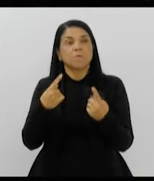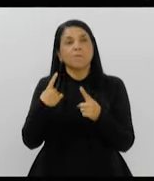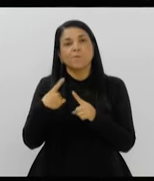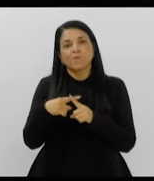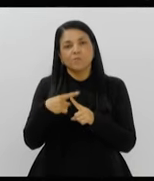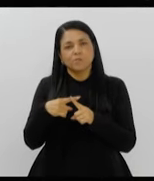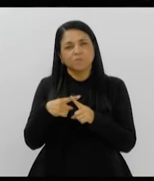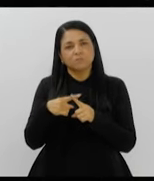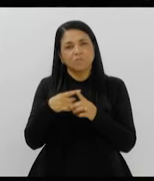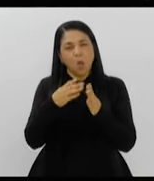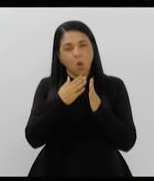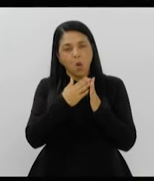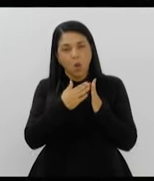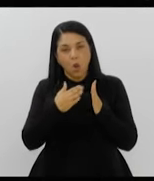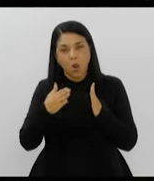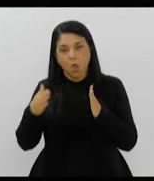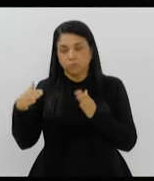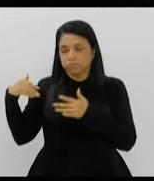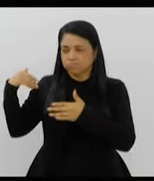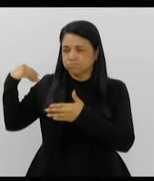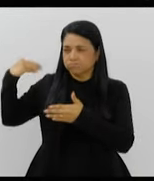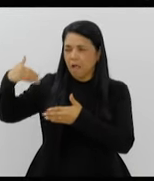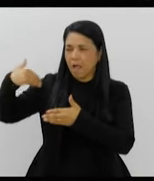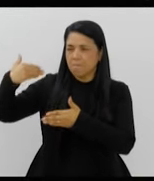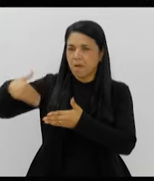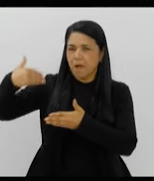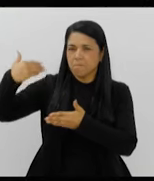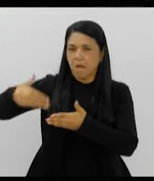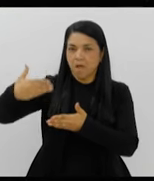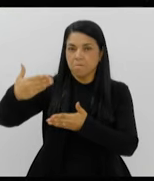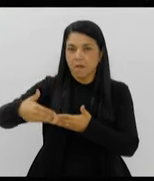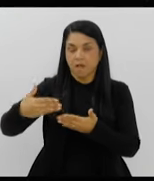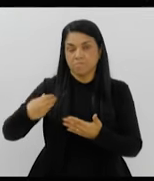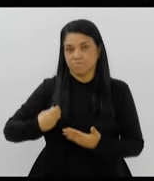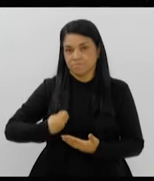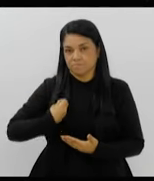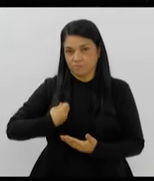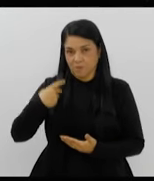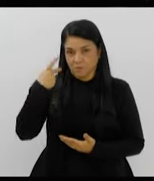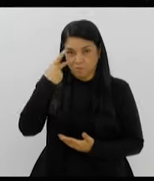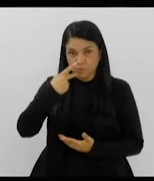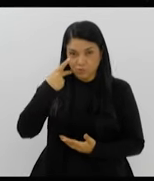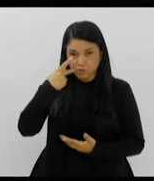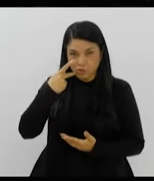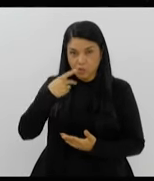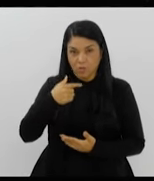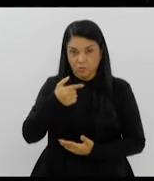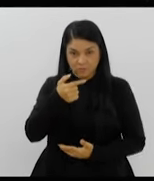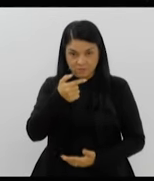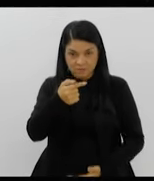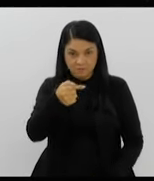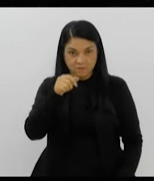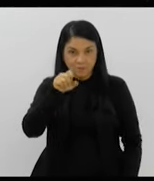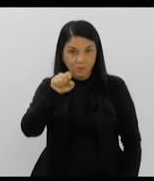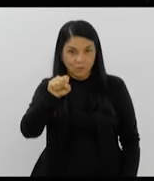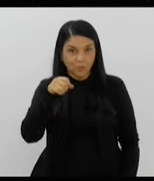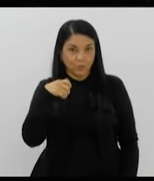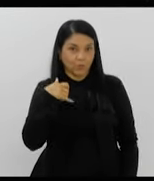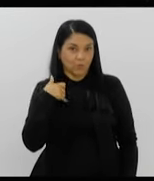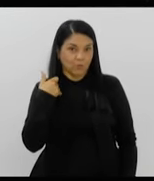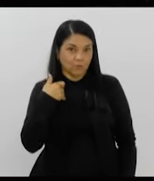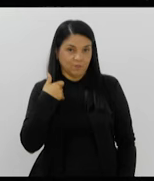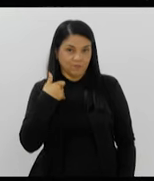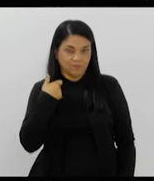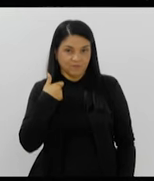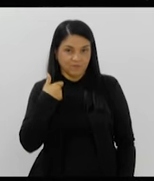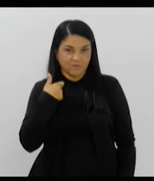ao longo da minha vida política, e já estou com 78 anos,